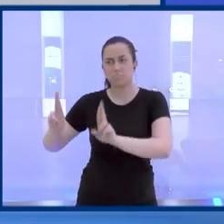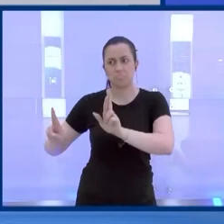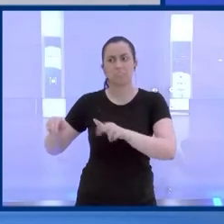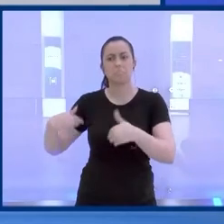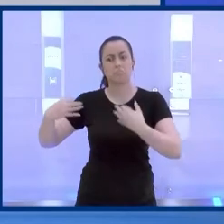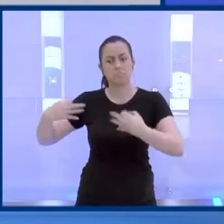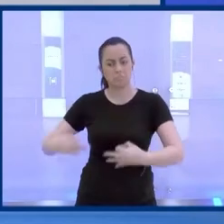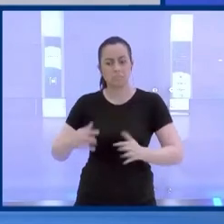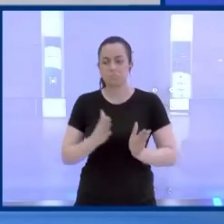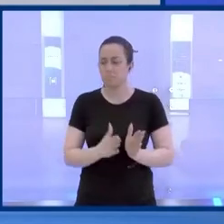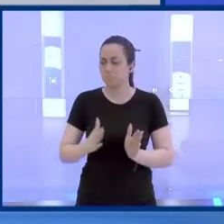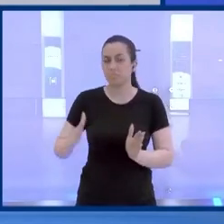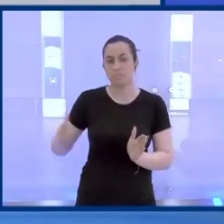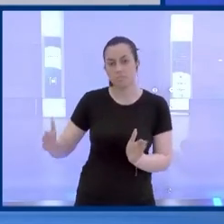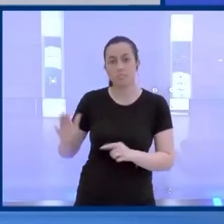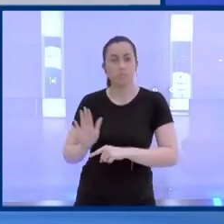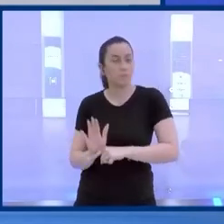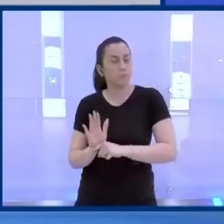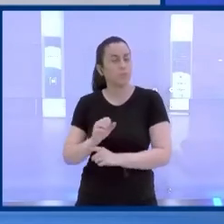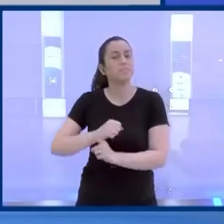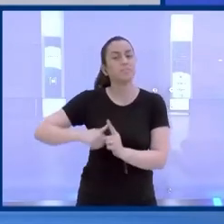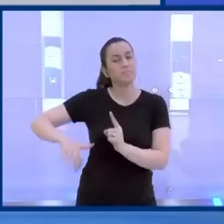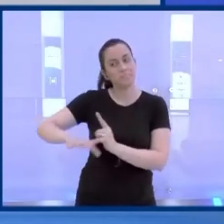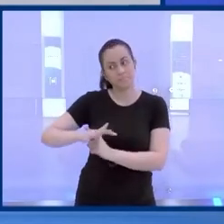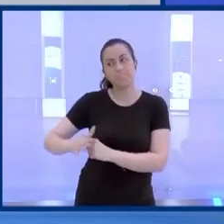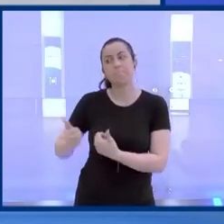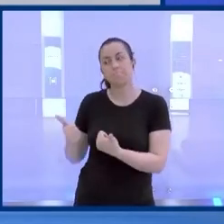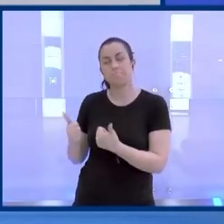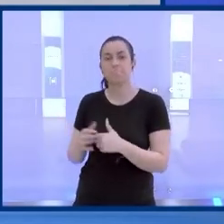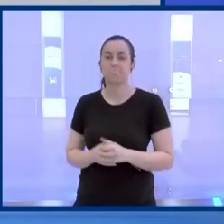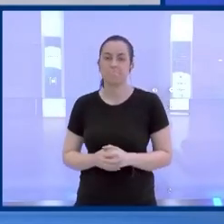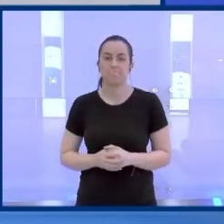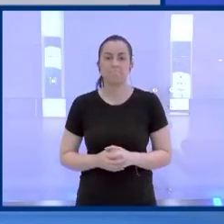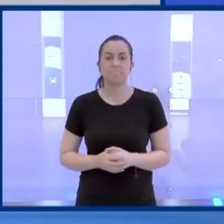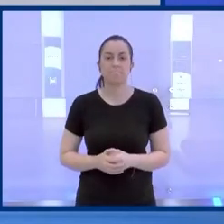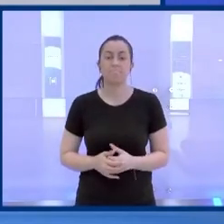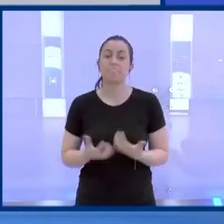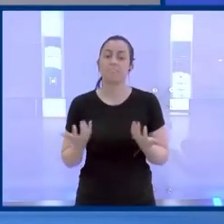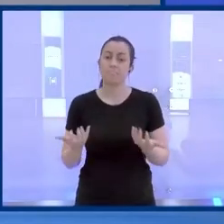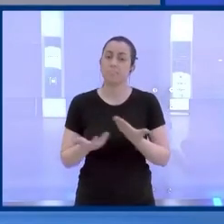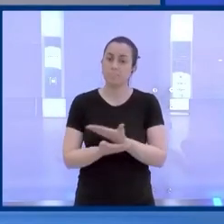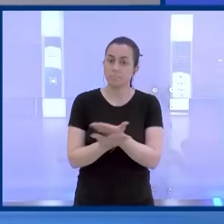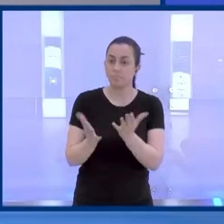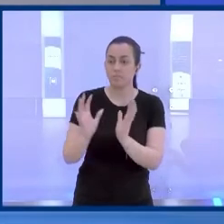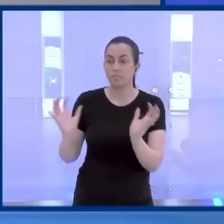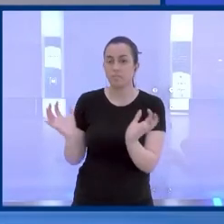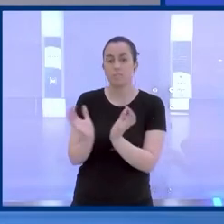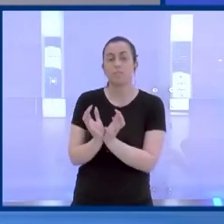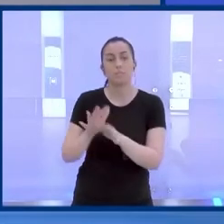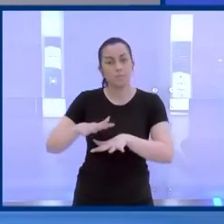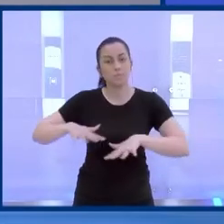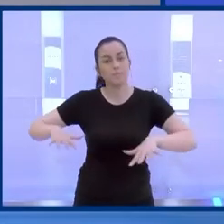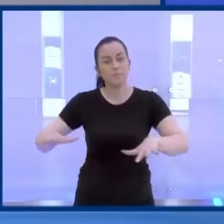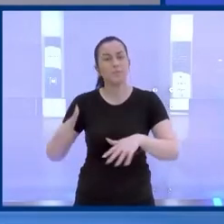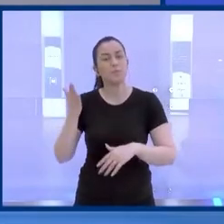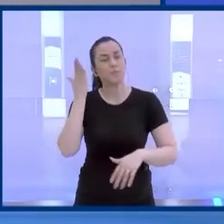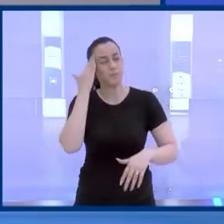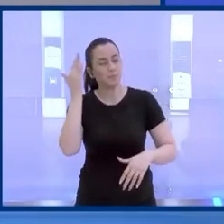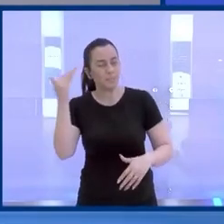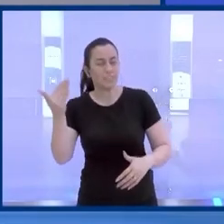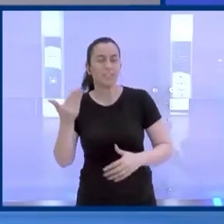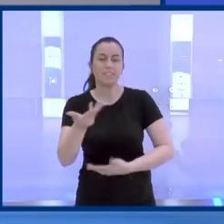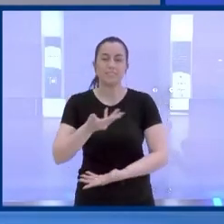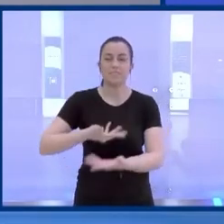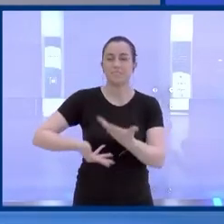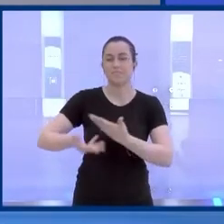projetos importantes para a sociedade. Queria desejar a você e toda a Compass muito sucesso nessa nova fase da